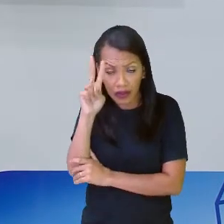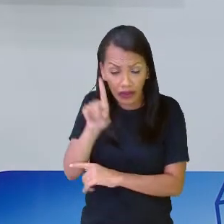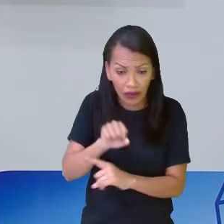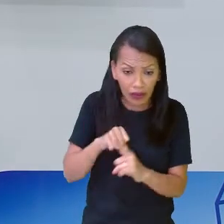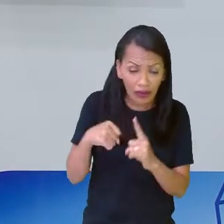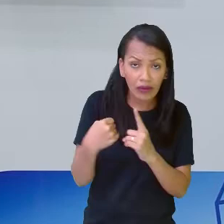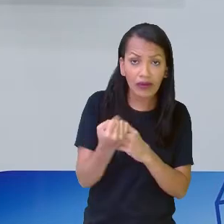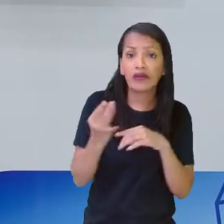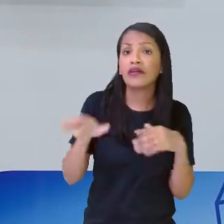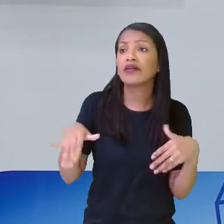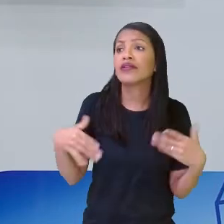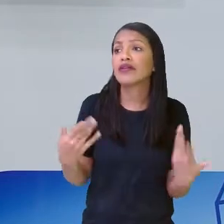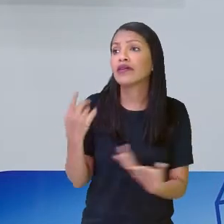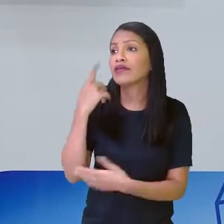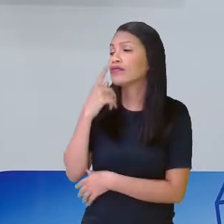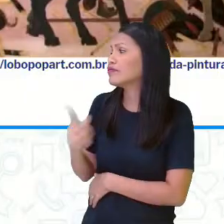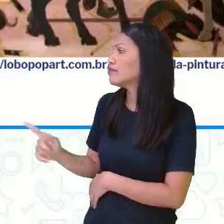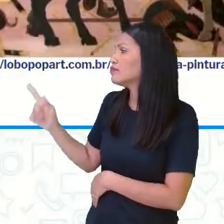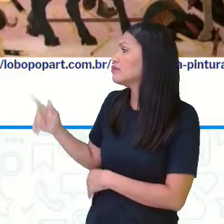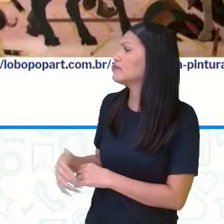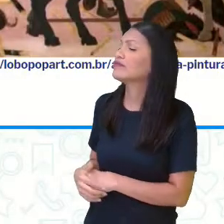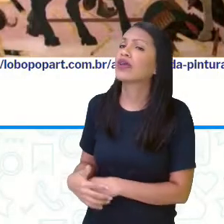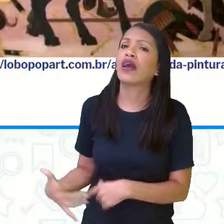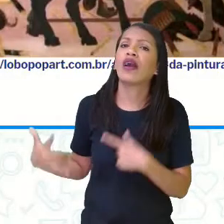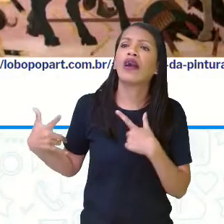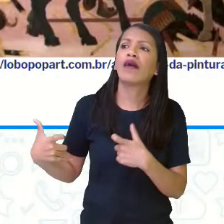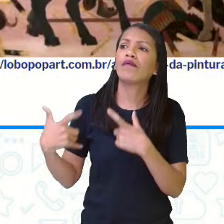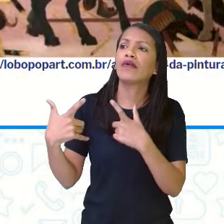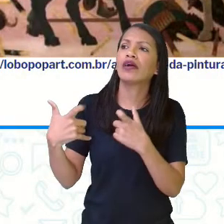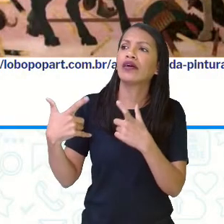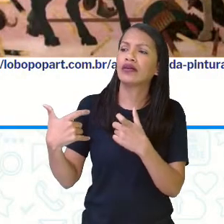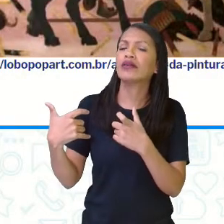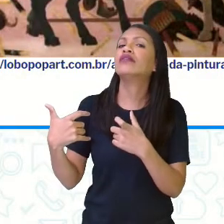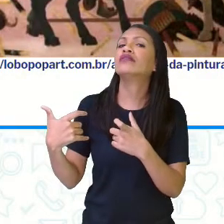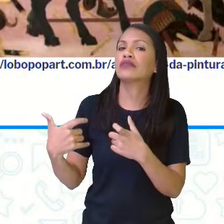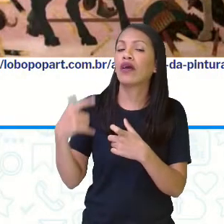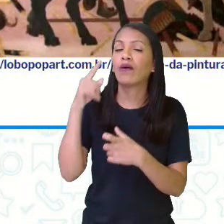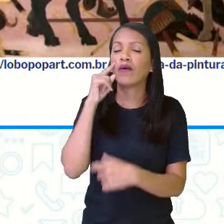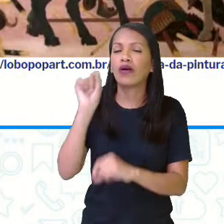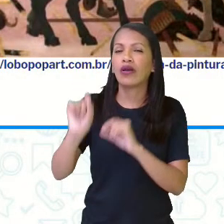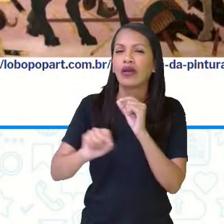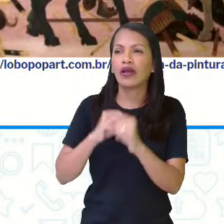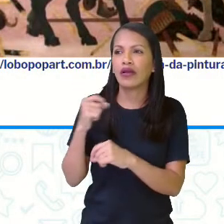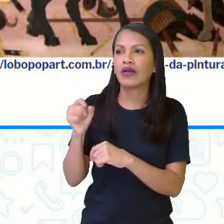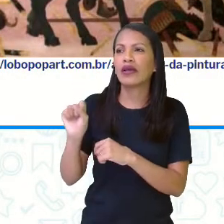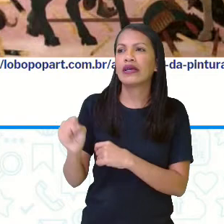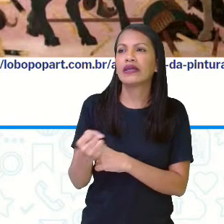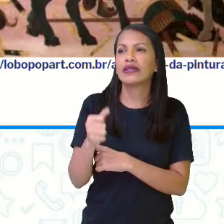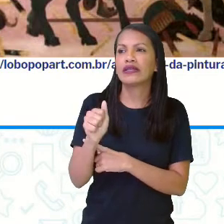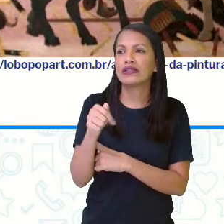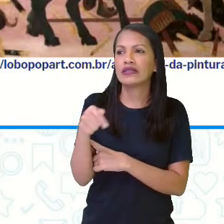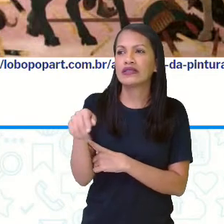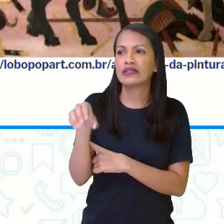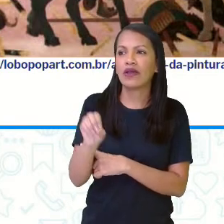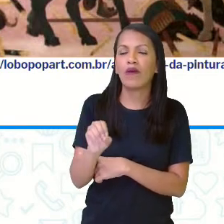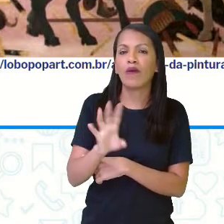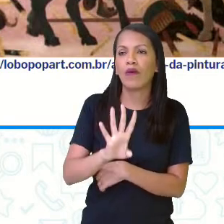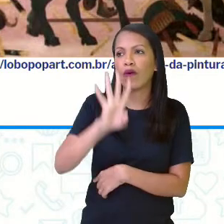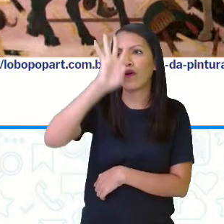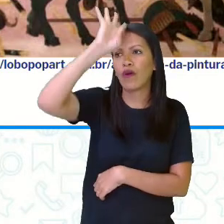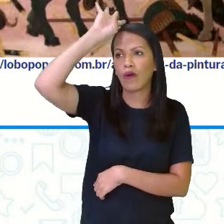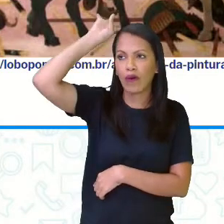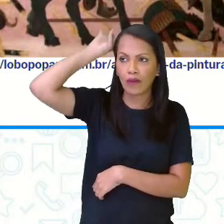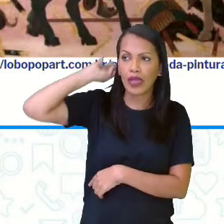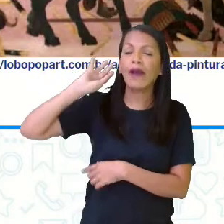sociedade. Então essa aí, ó, a Batalha de São Romano, parte das guerras de Siena e Florença, pintura de